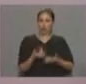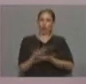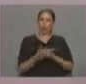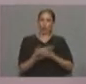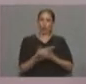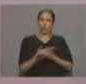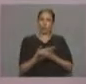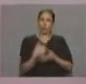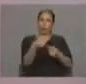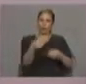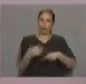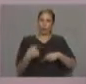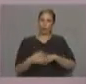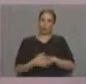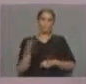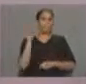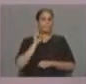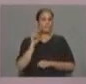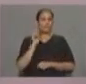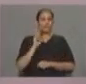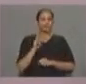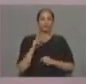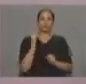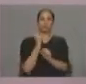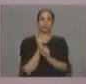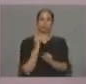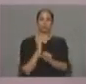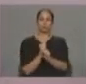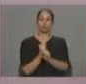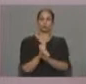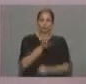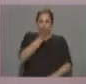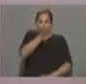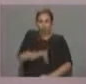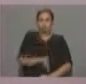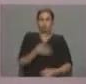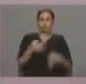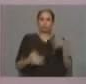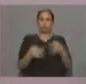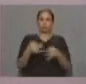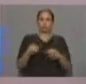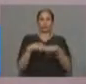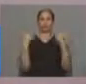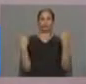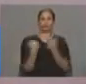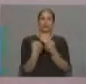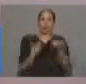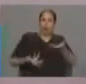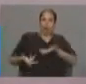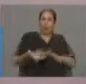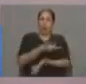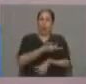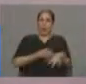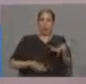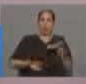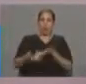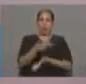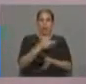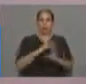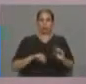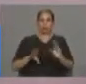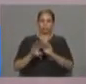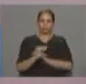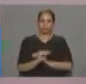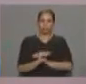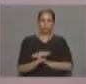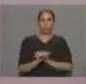acreditamos nos grandes valores do trabalho neste setor social na oposição e no de algo e é a